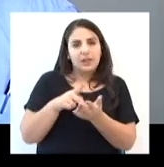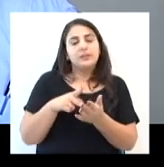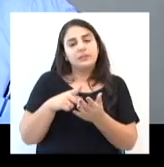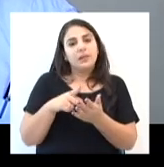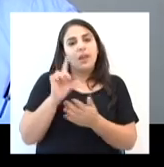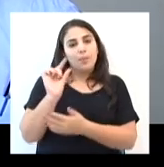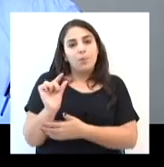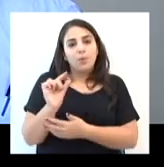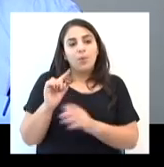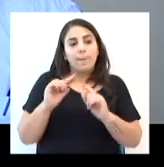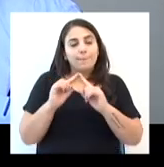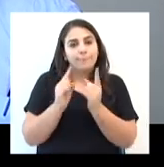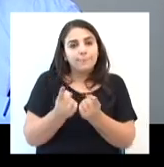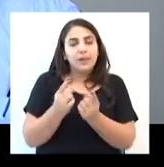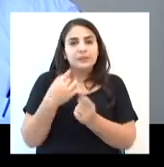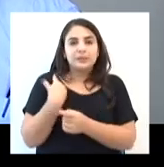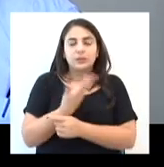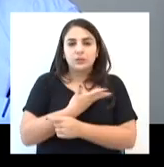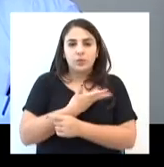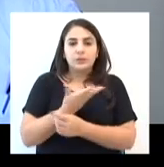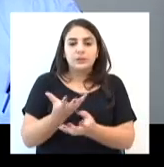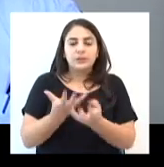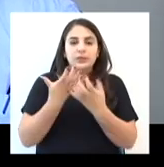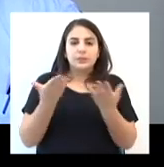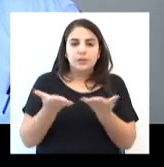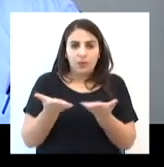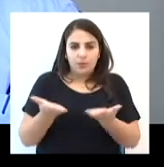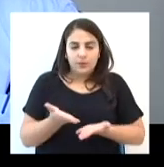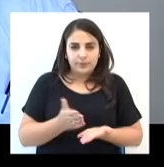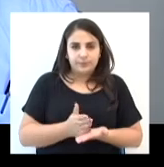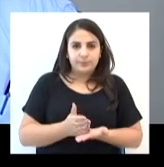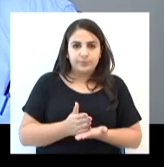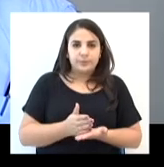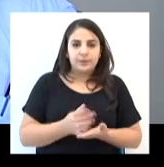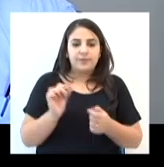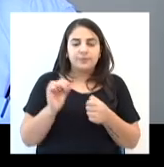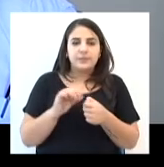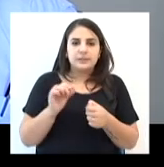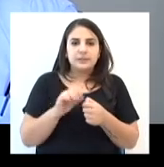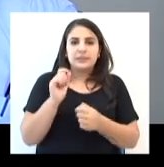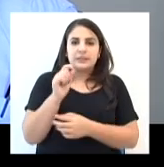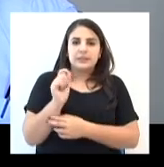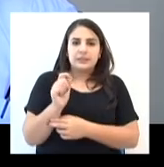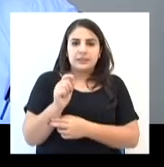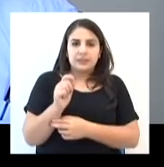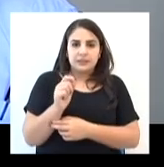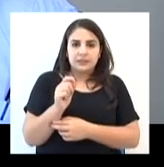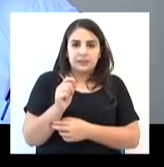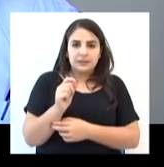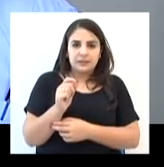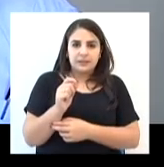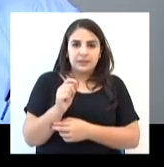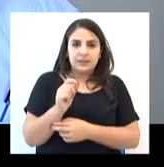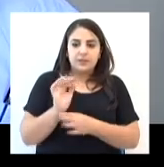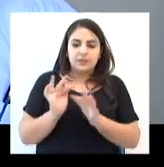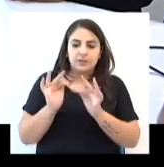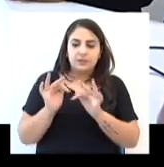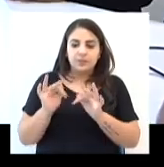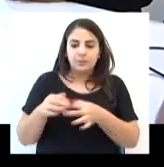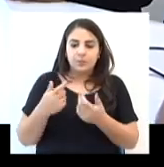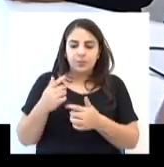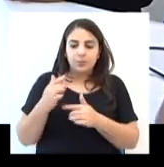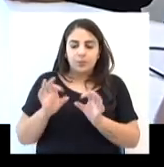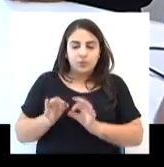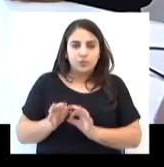concreto tem muito pouco. O que nós queremos agora é fazer com que se saia o projeto.